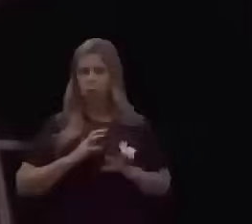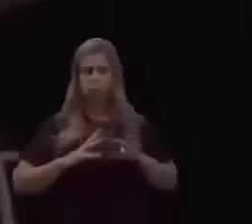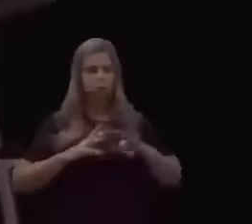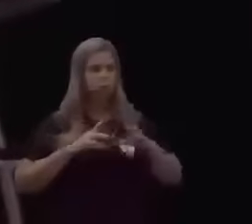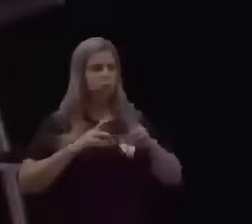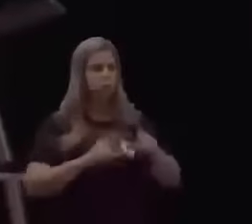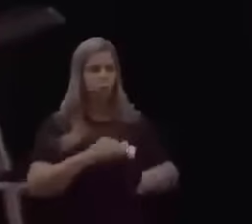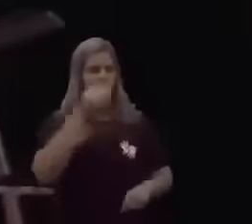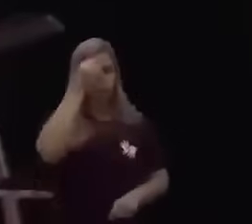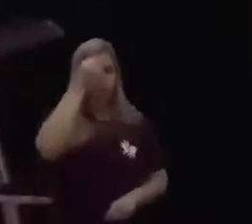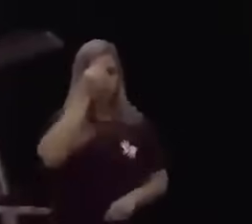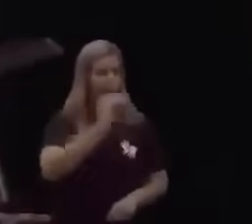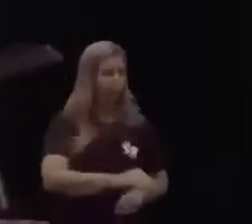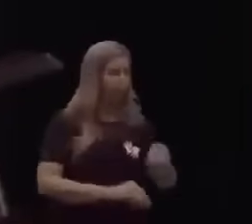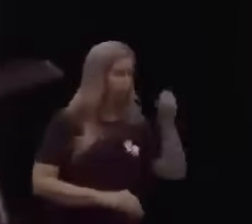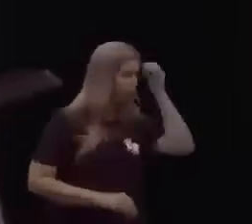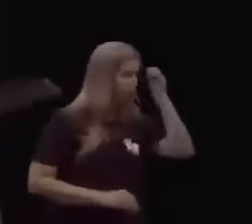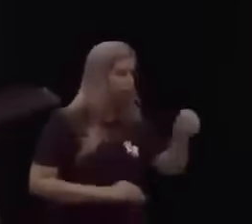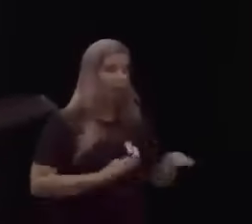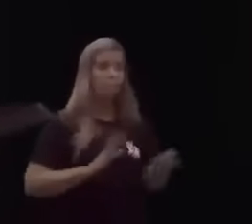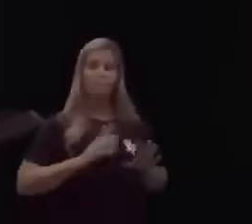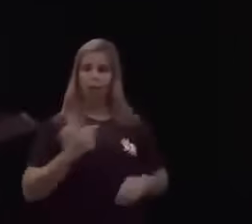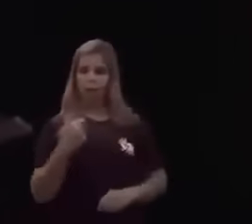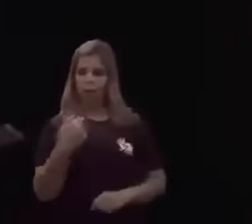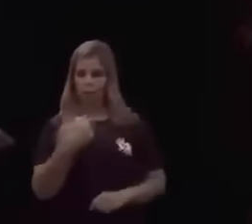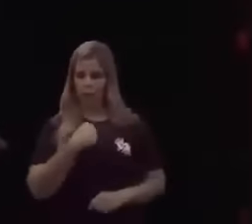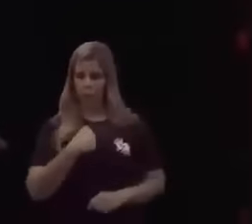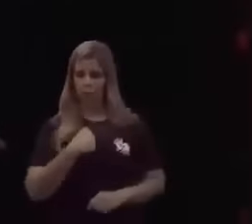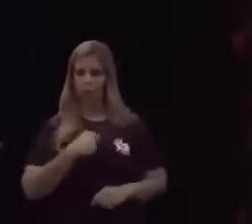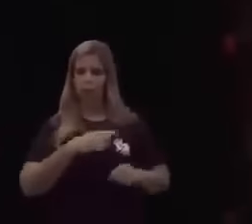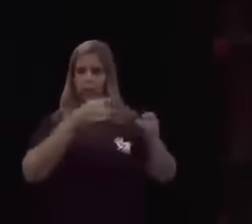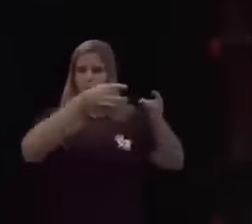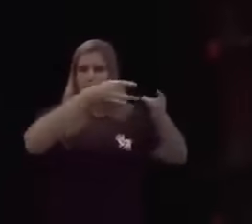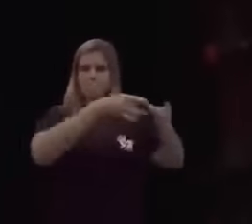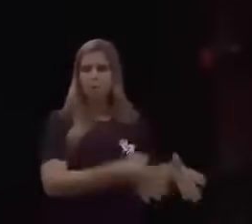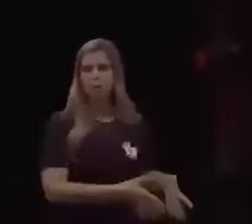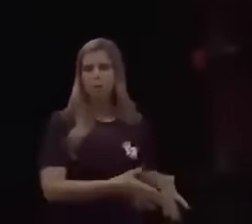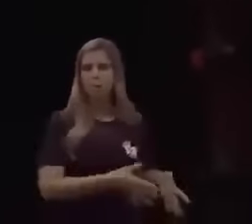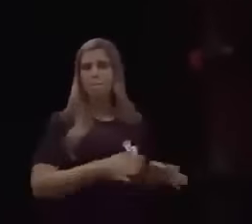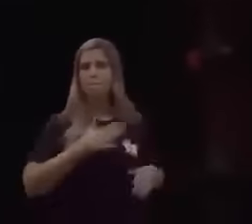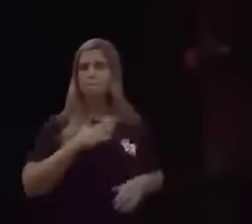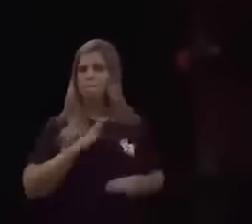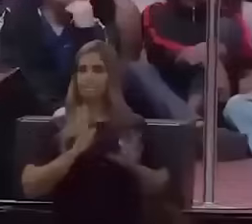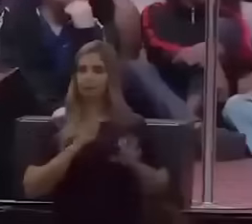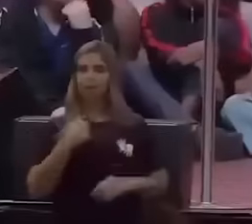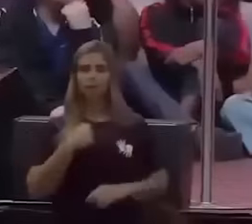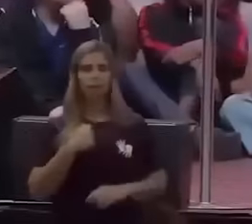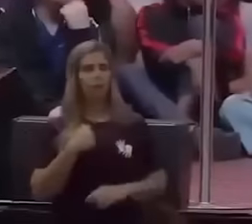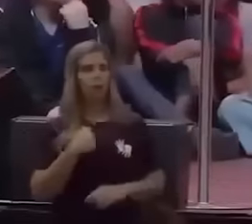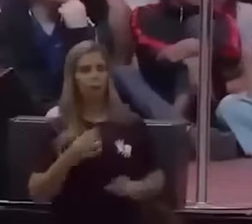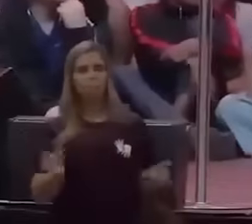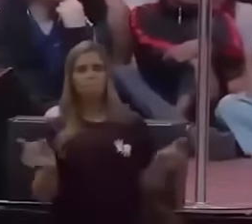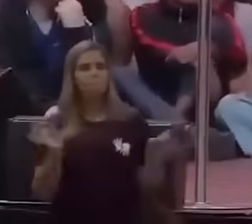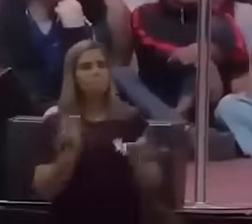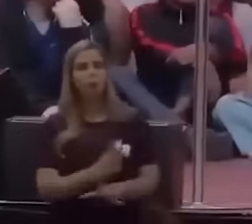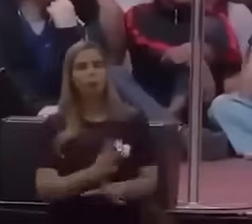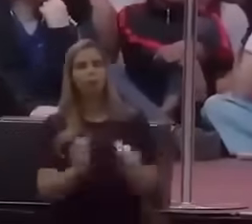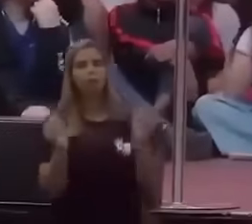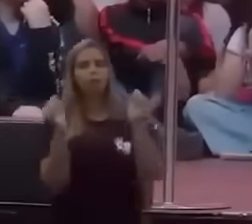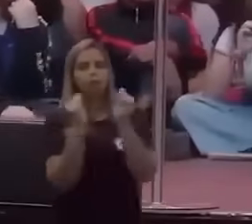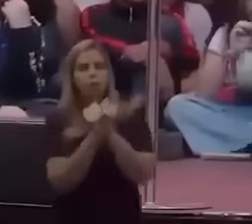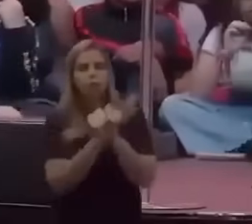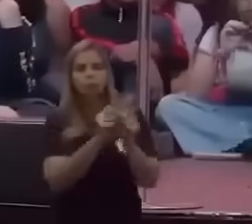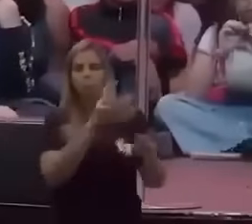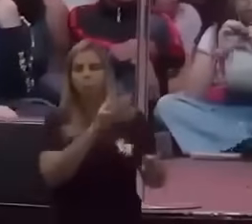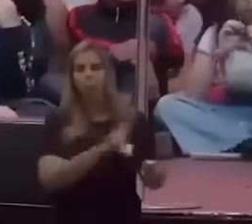abandonem, eu aqui, ó, jamais por ti darei minha vida, estou pronto a ir contigo para a prisão e para a